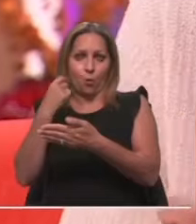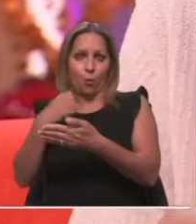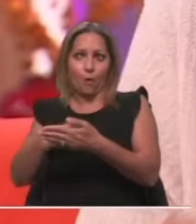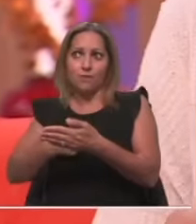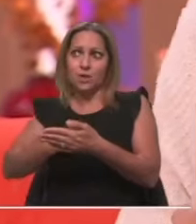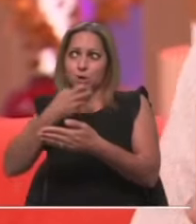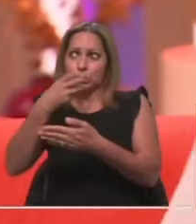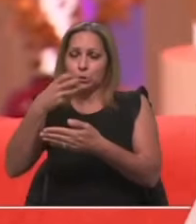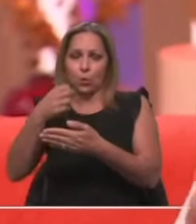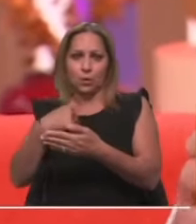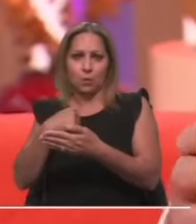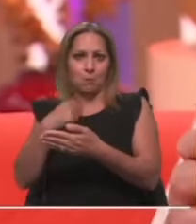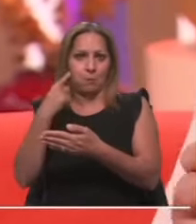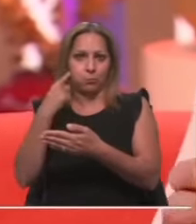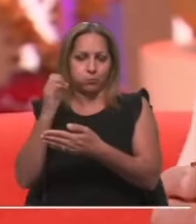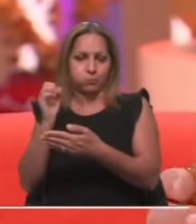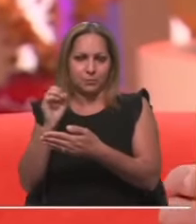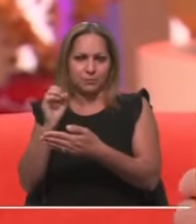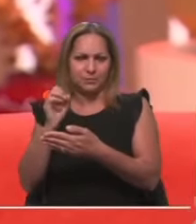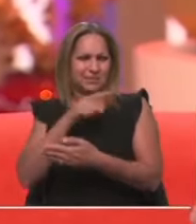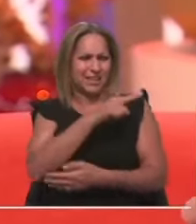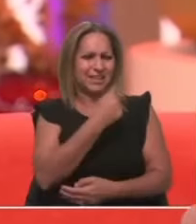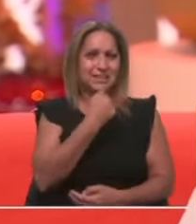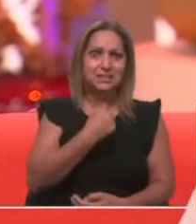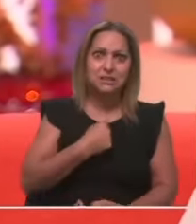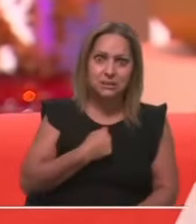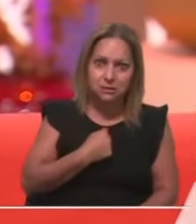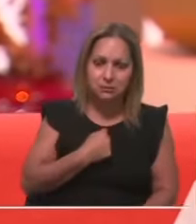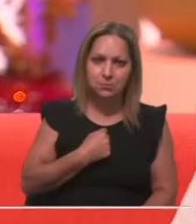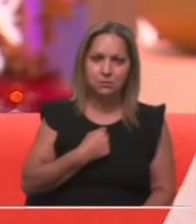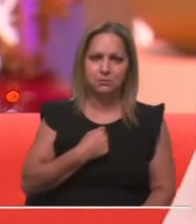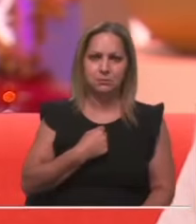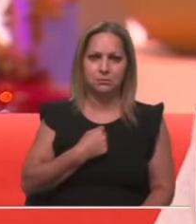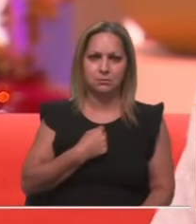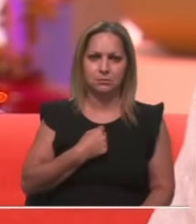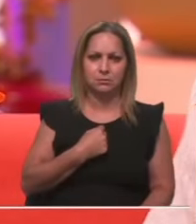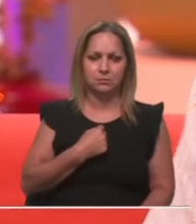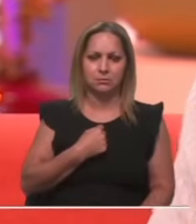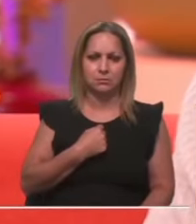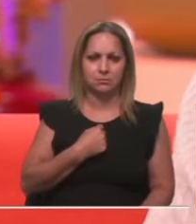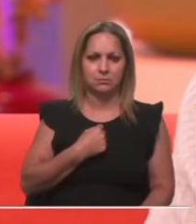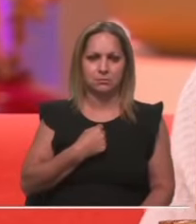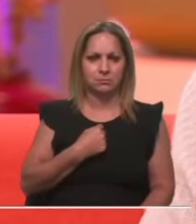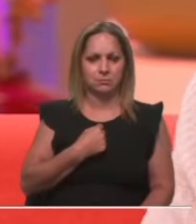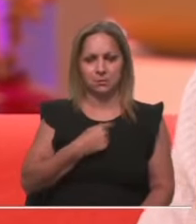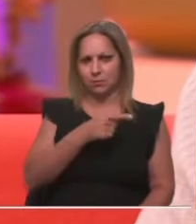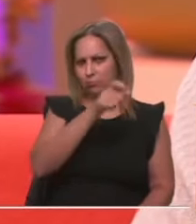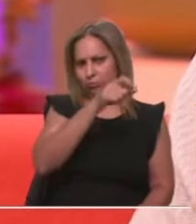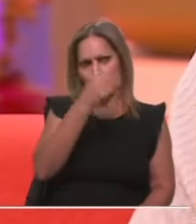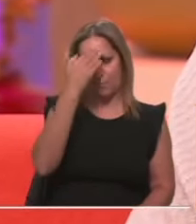portanto alguém que me diz uma coisa destas na primeira noite que passamos na na lua de mel está completamente